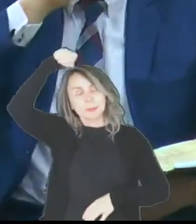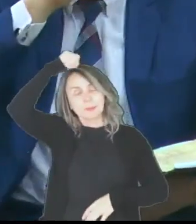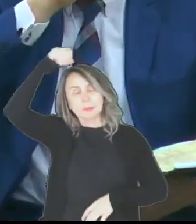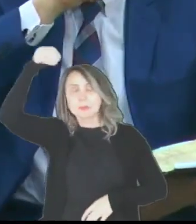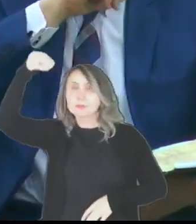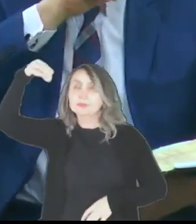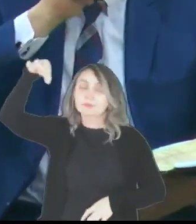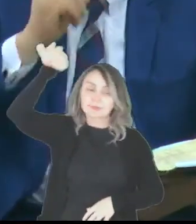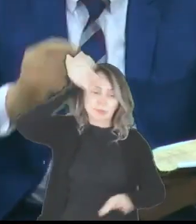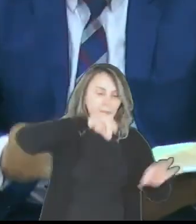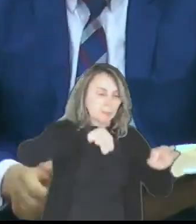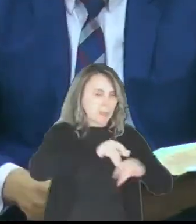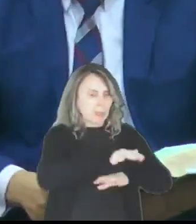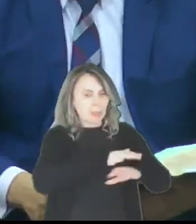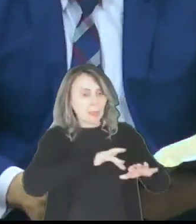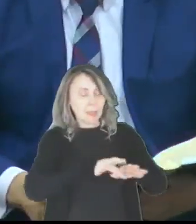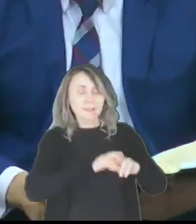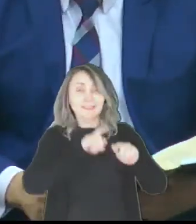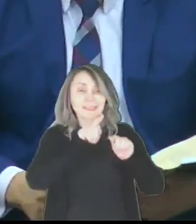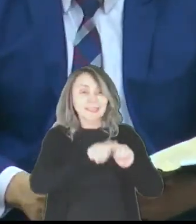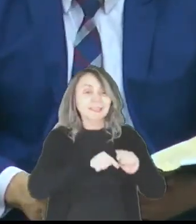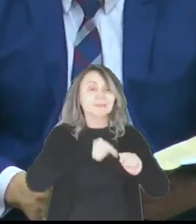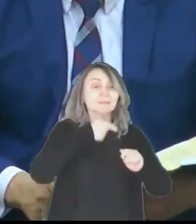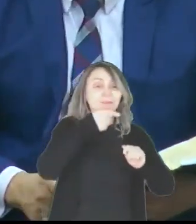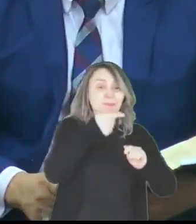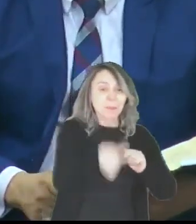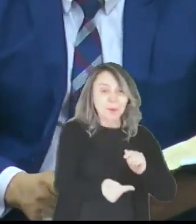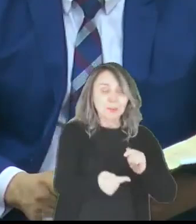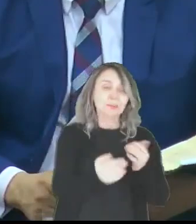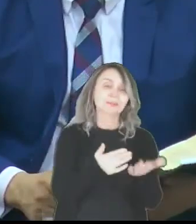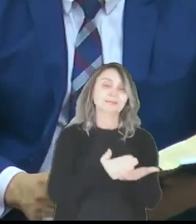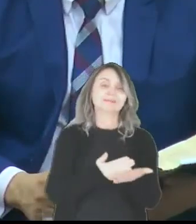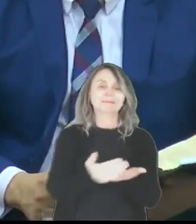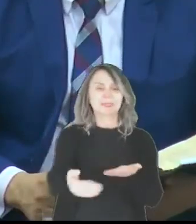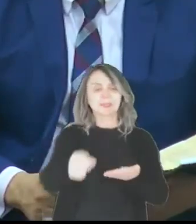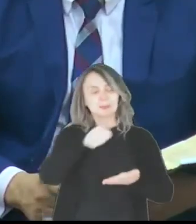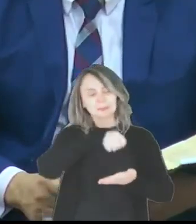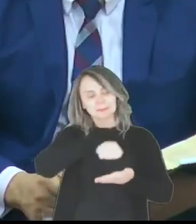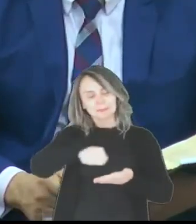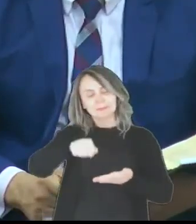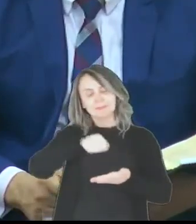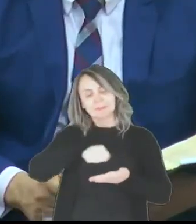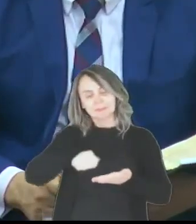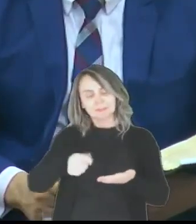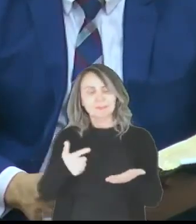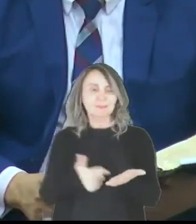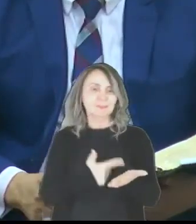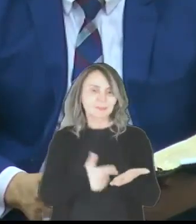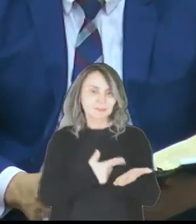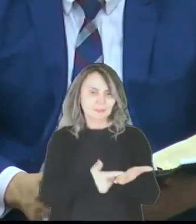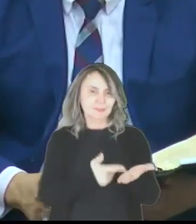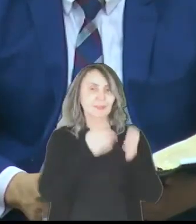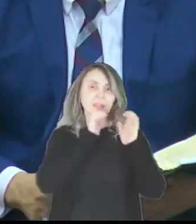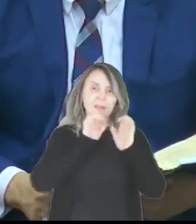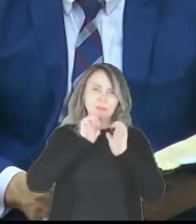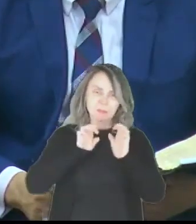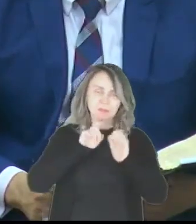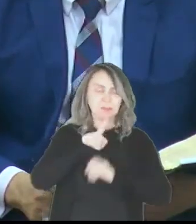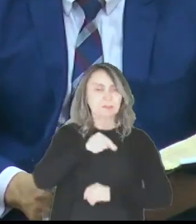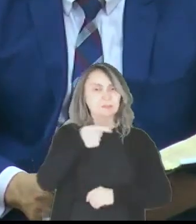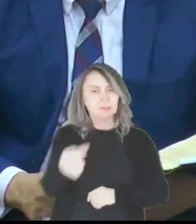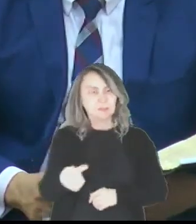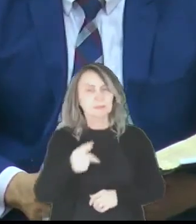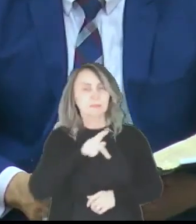os evangelistas escreveram os primeiros evangelhos. E depois Paulo escreveu as cartas. E depois